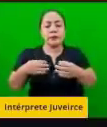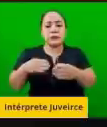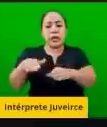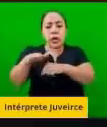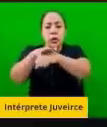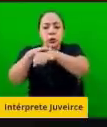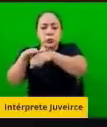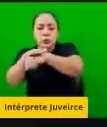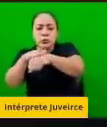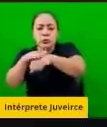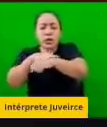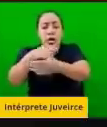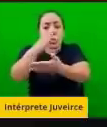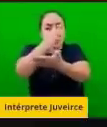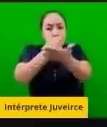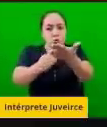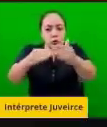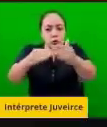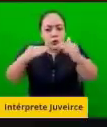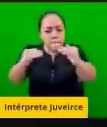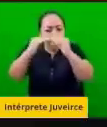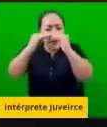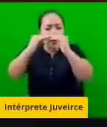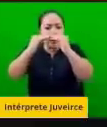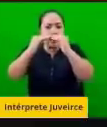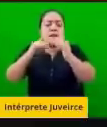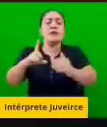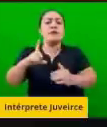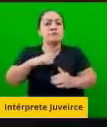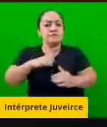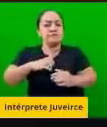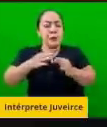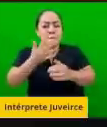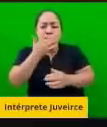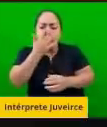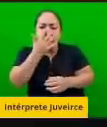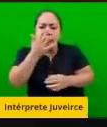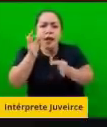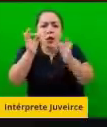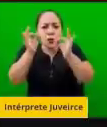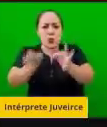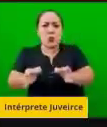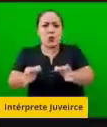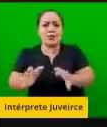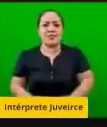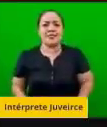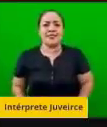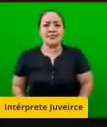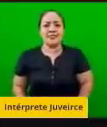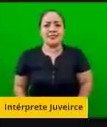base, com o enunciado, eles devem parecer corretos. Por favor, o próximo slide.